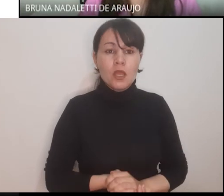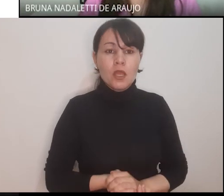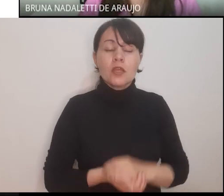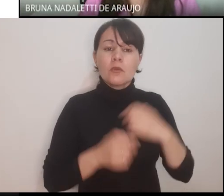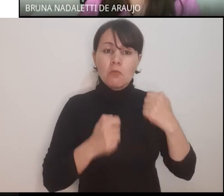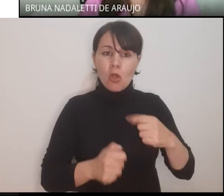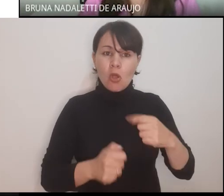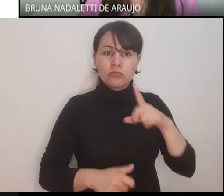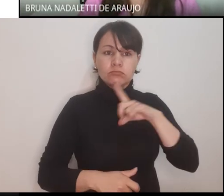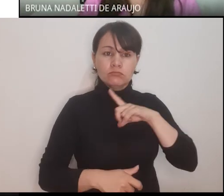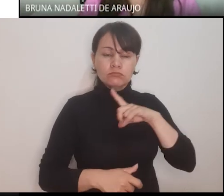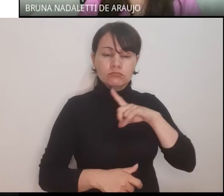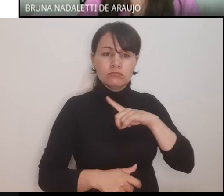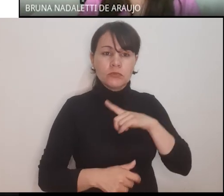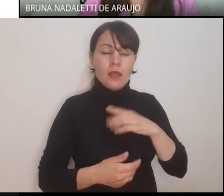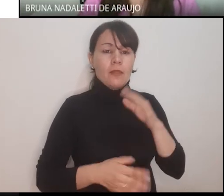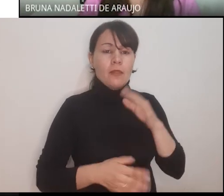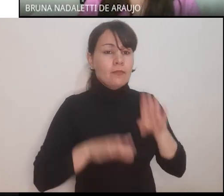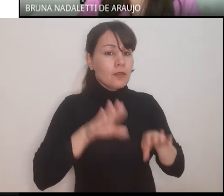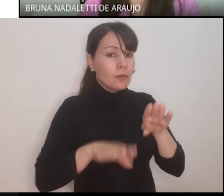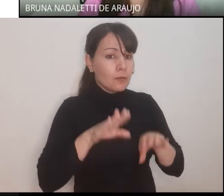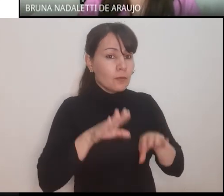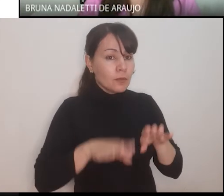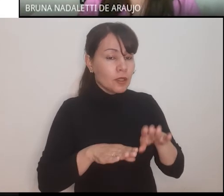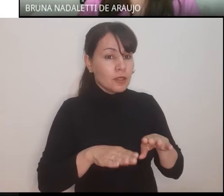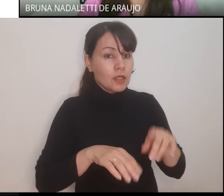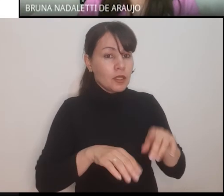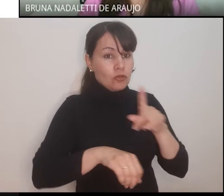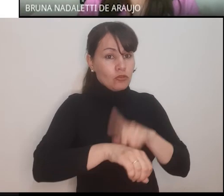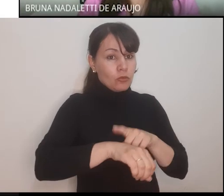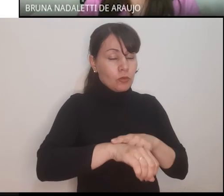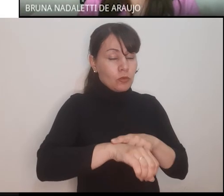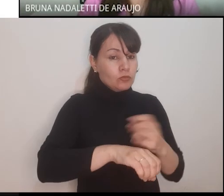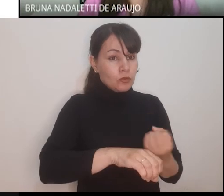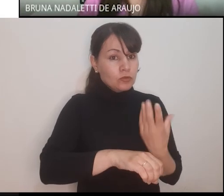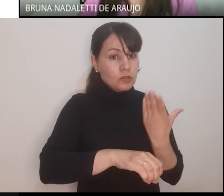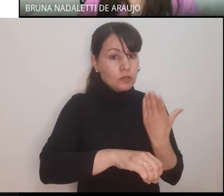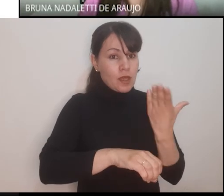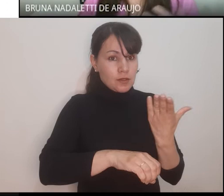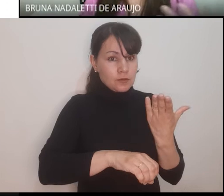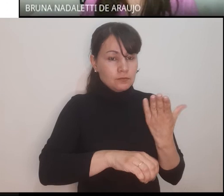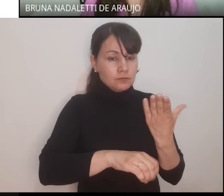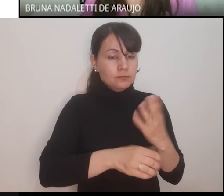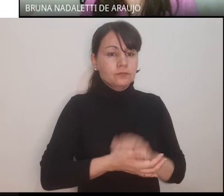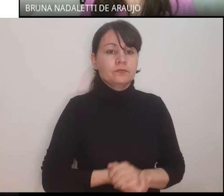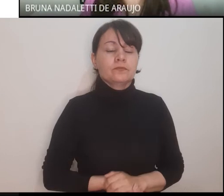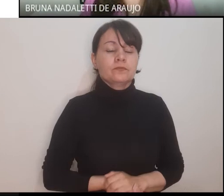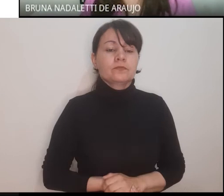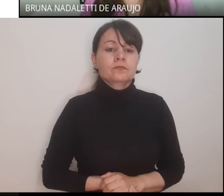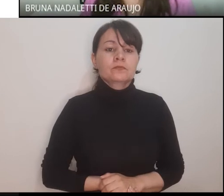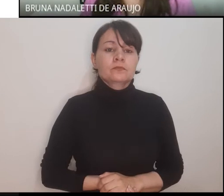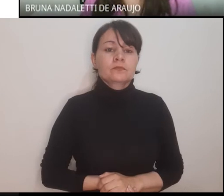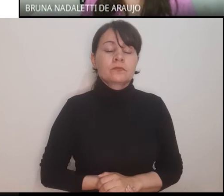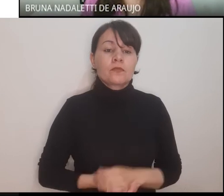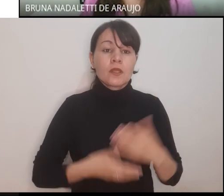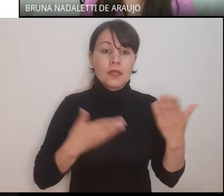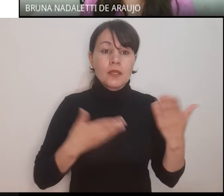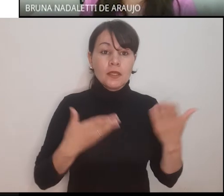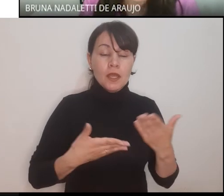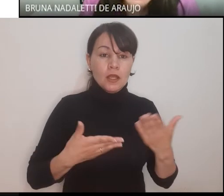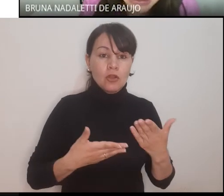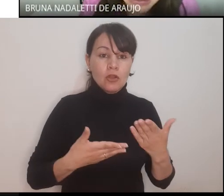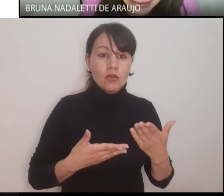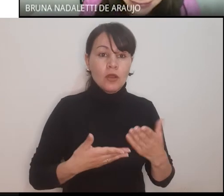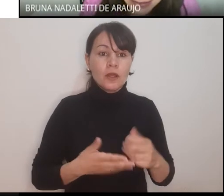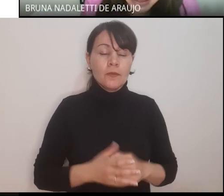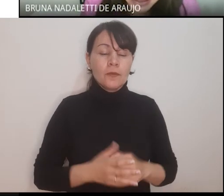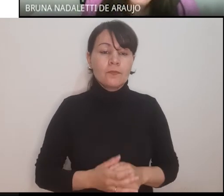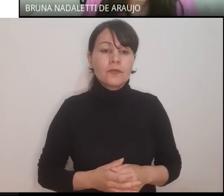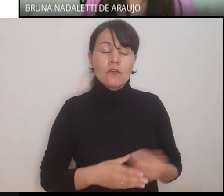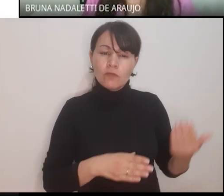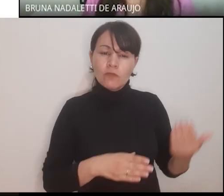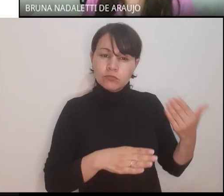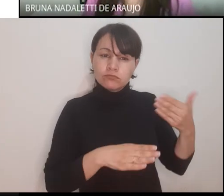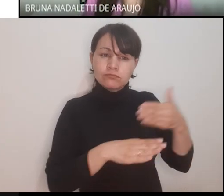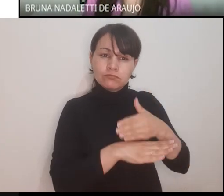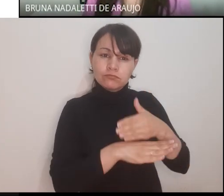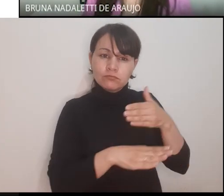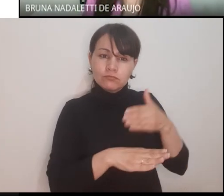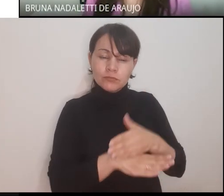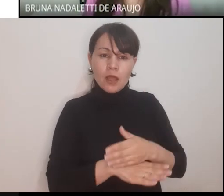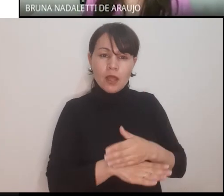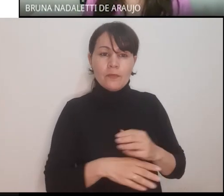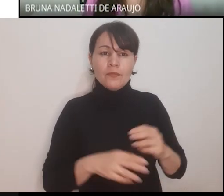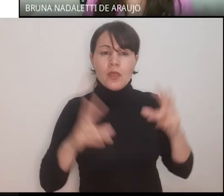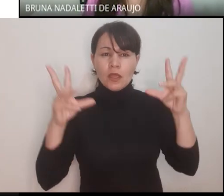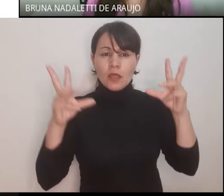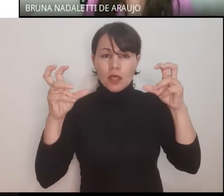presente dependendo da intercorrência que acontece. E agora, então, vamos adentrar em